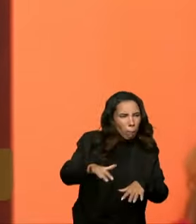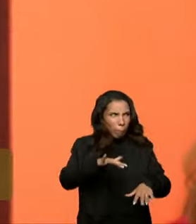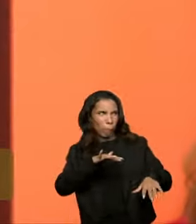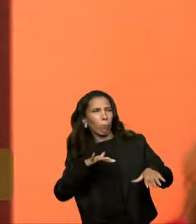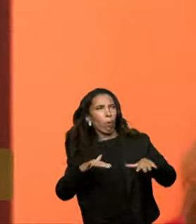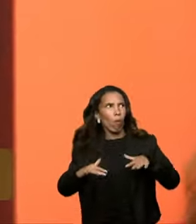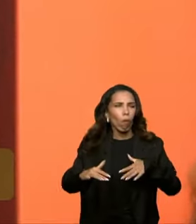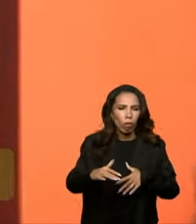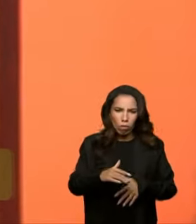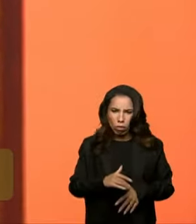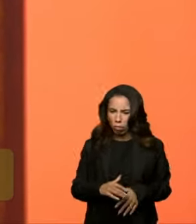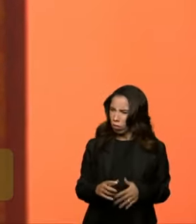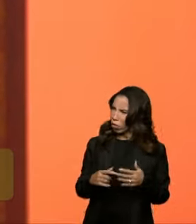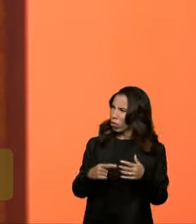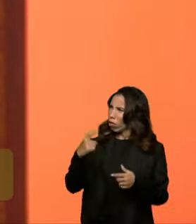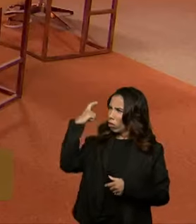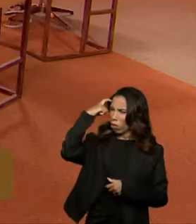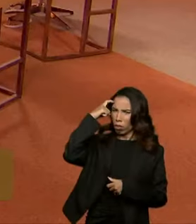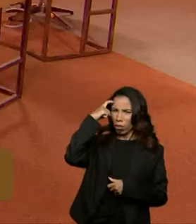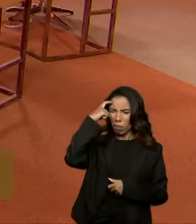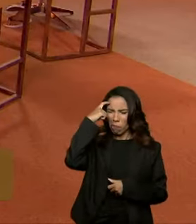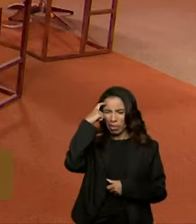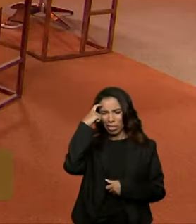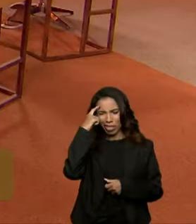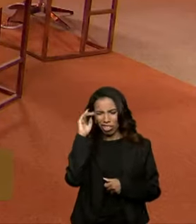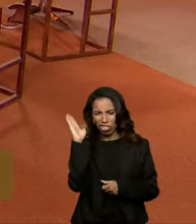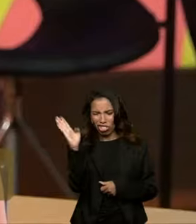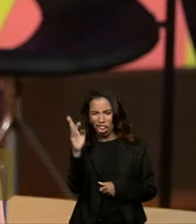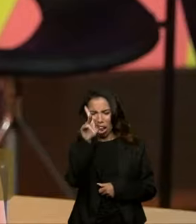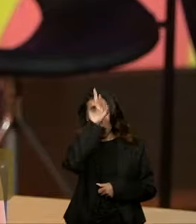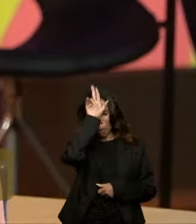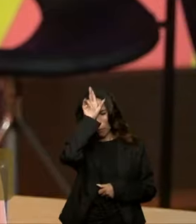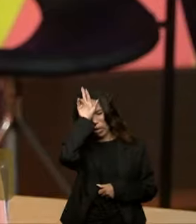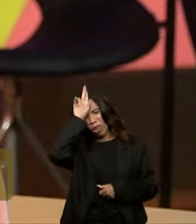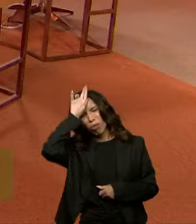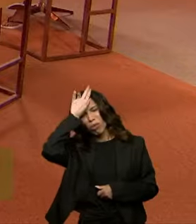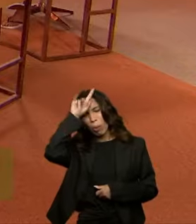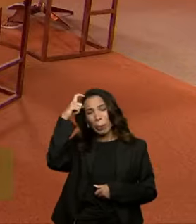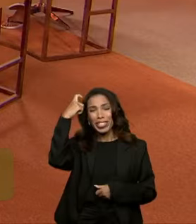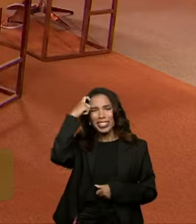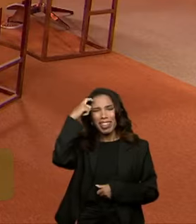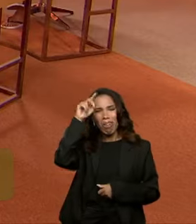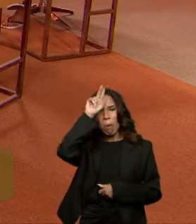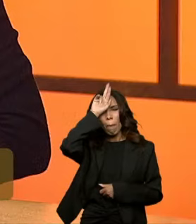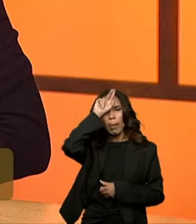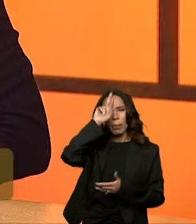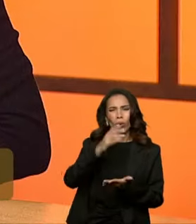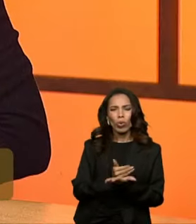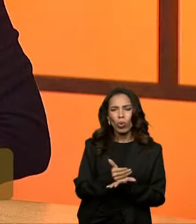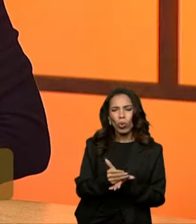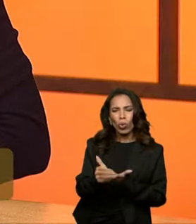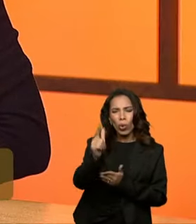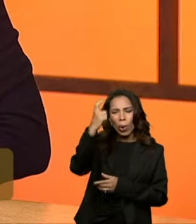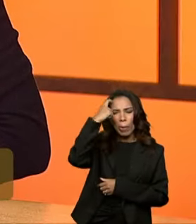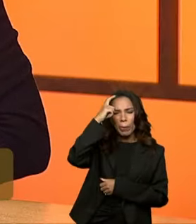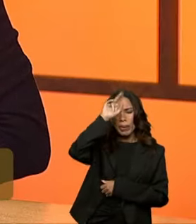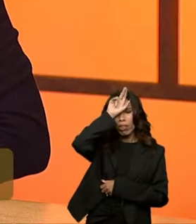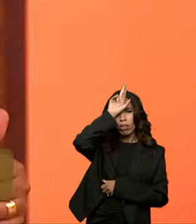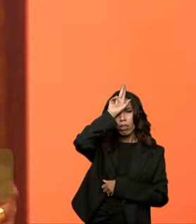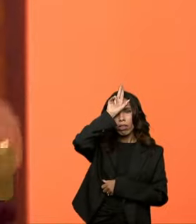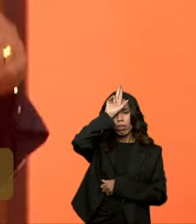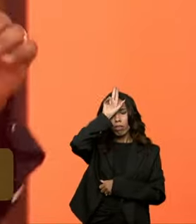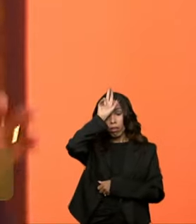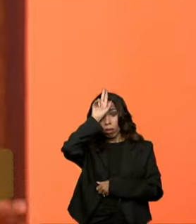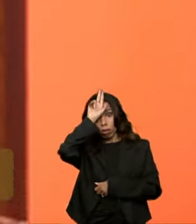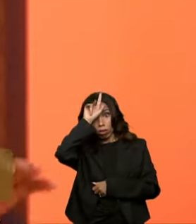balangada. Mas aí eu pensei que era. Quero saque, a ondinha do saque. Esse é bom, esse é bom. Eu falei, pô, meu pai, negócio é firme. Ele,